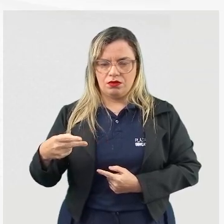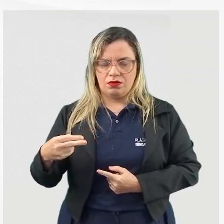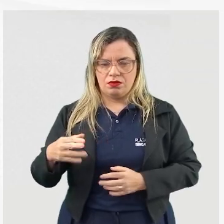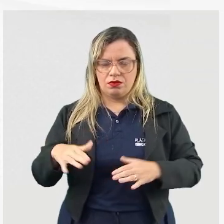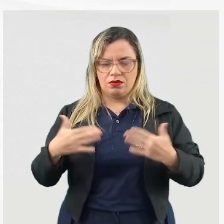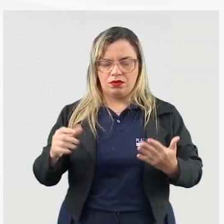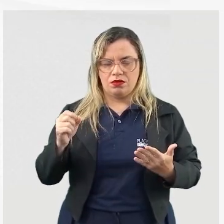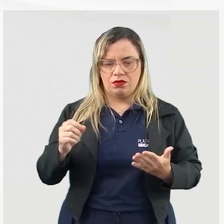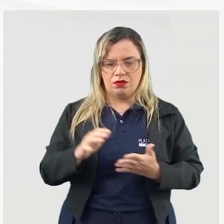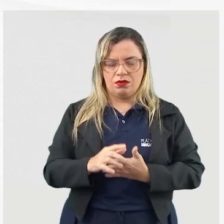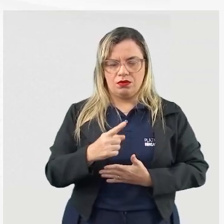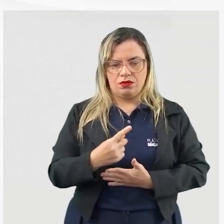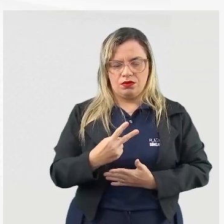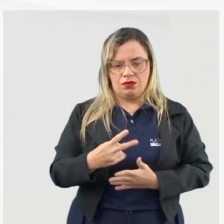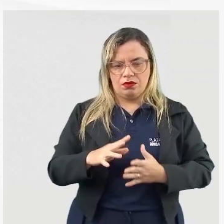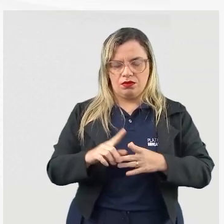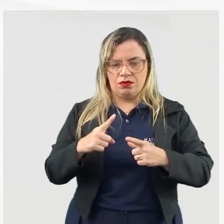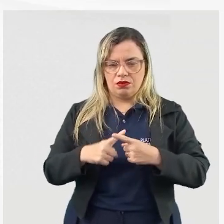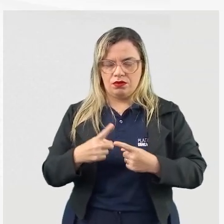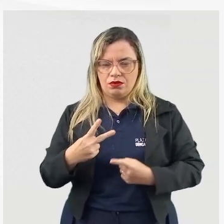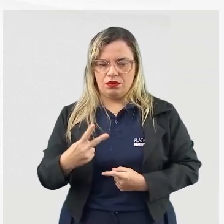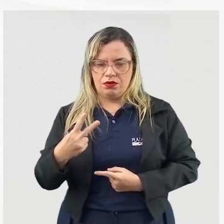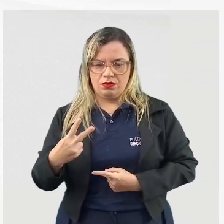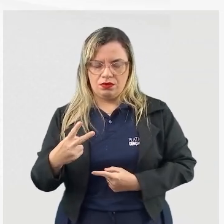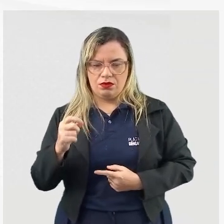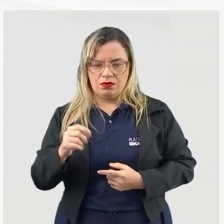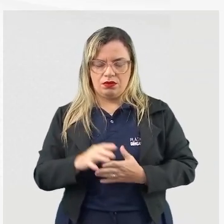Né? E 12 vezes 12 dá